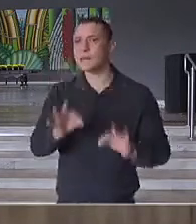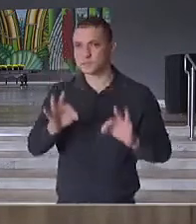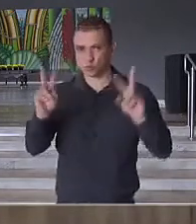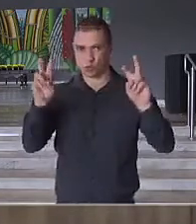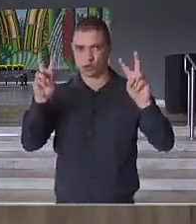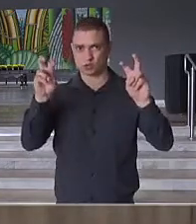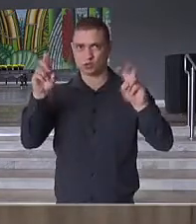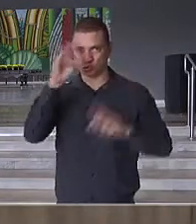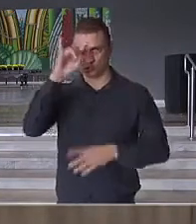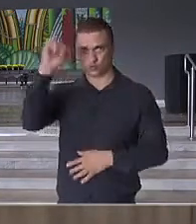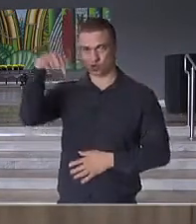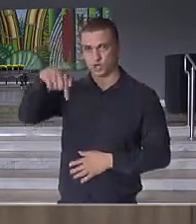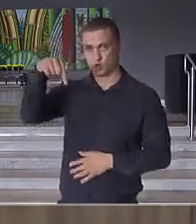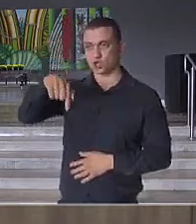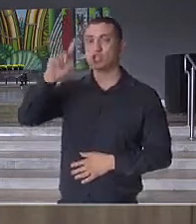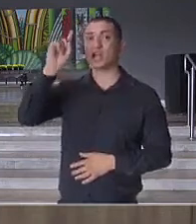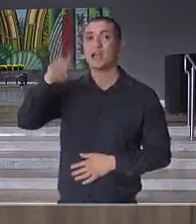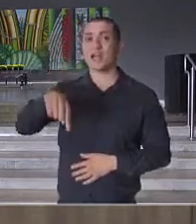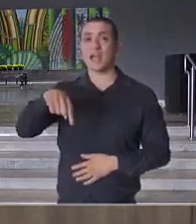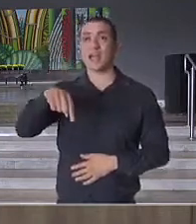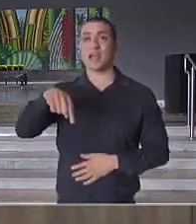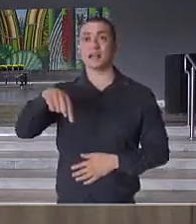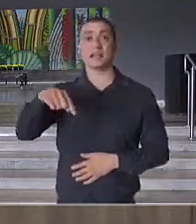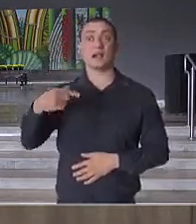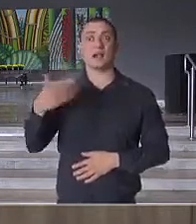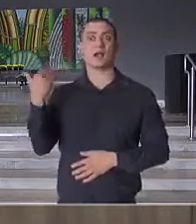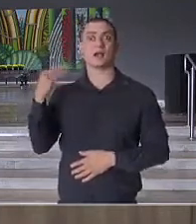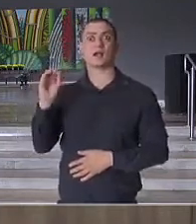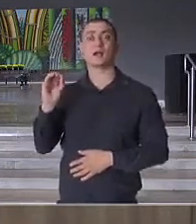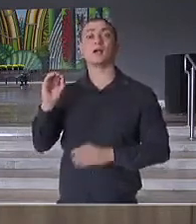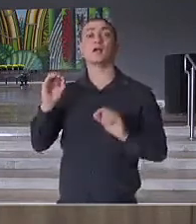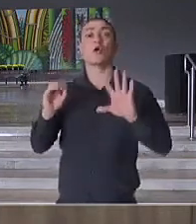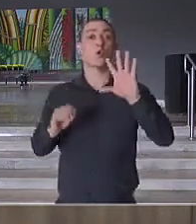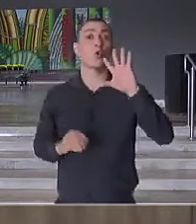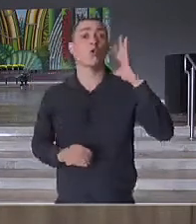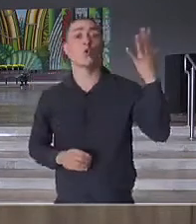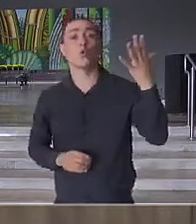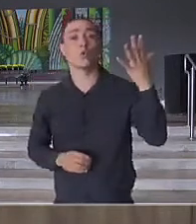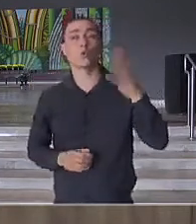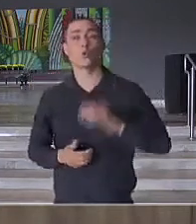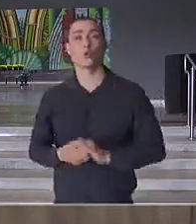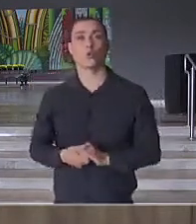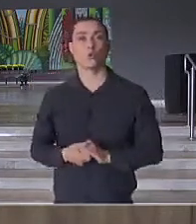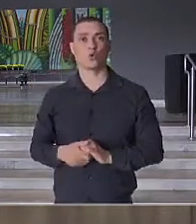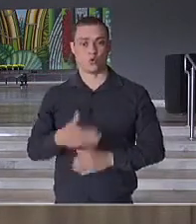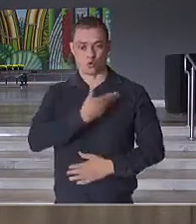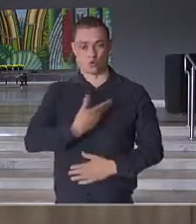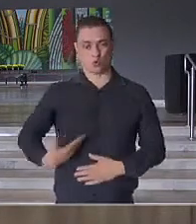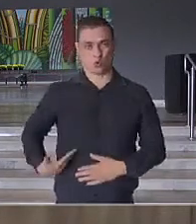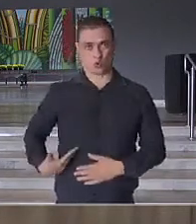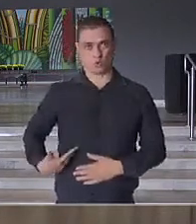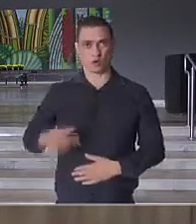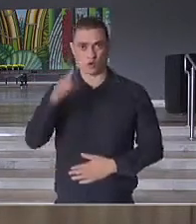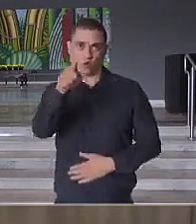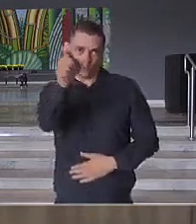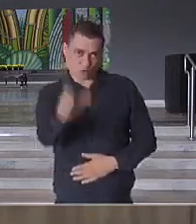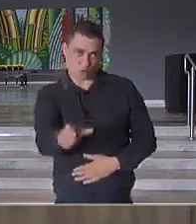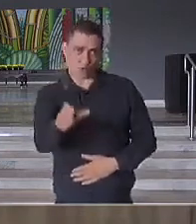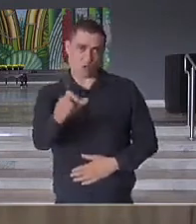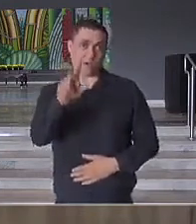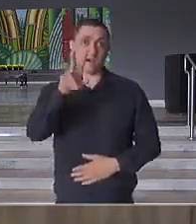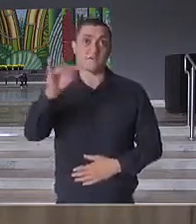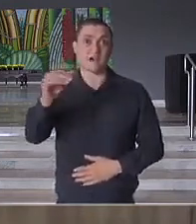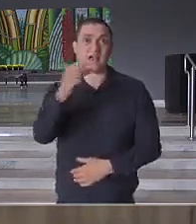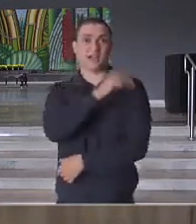assunto do dia que eu não sabia antes, queria saber se o governo, o senhor,